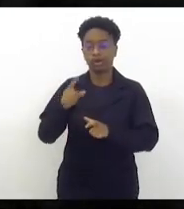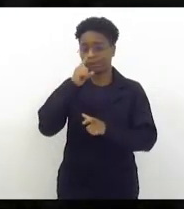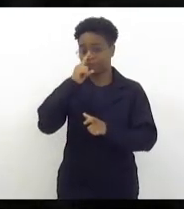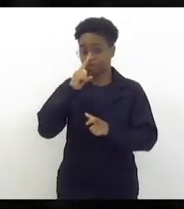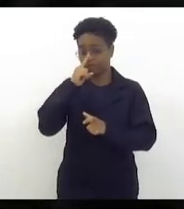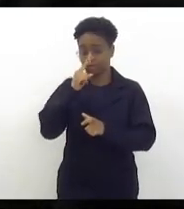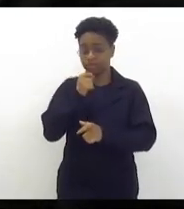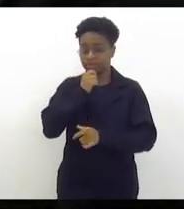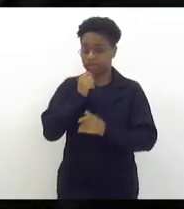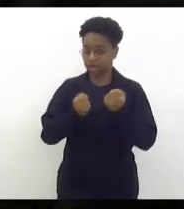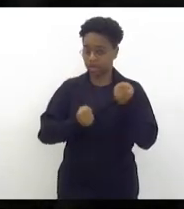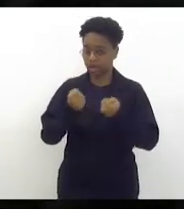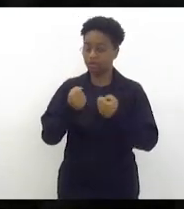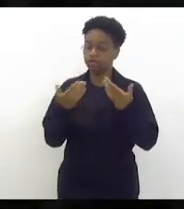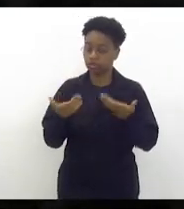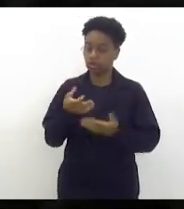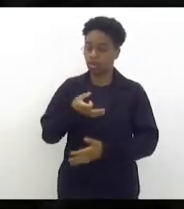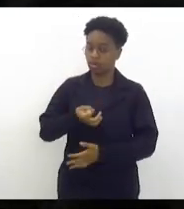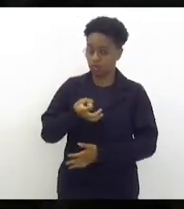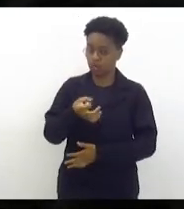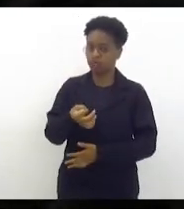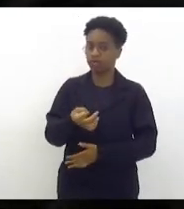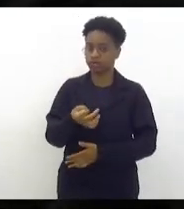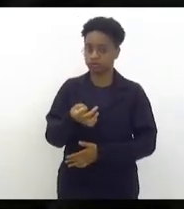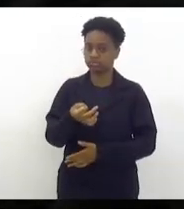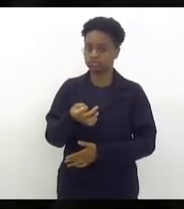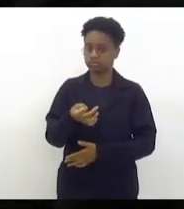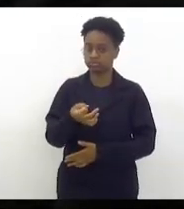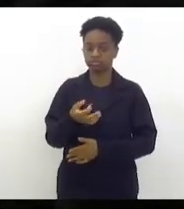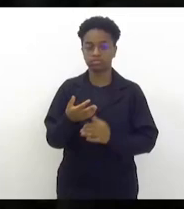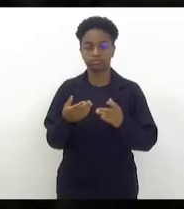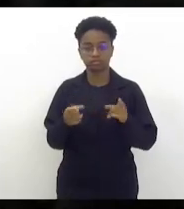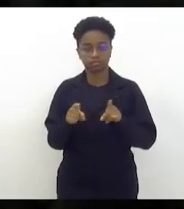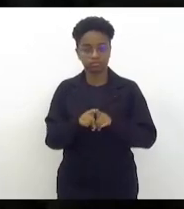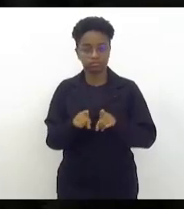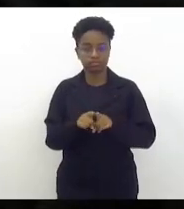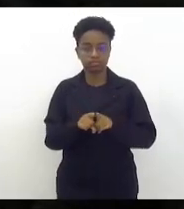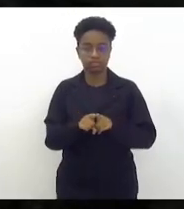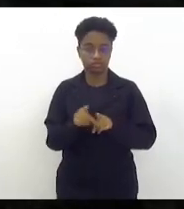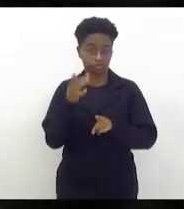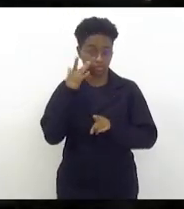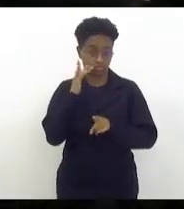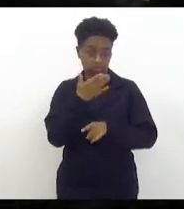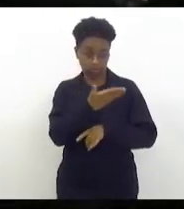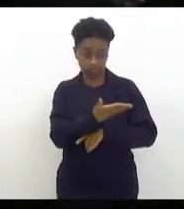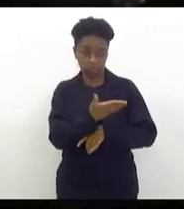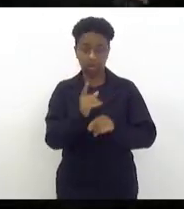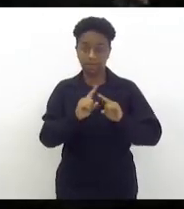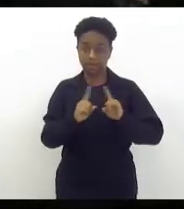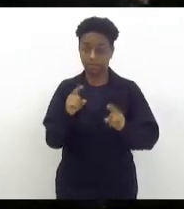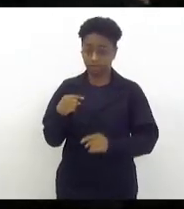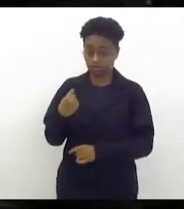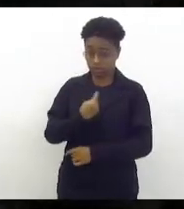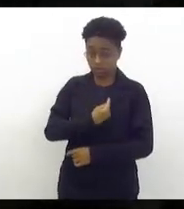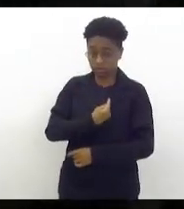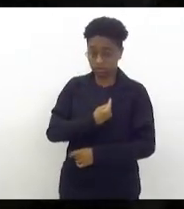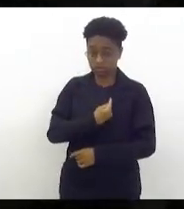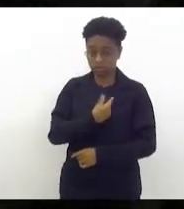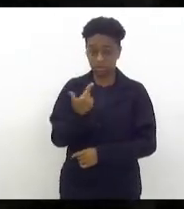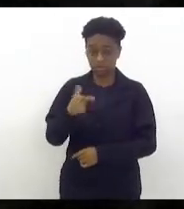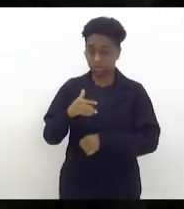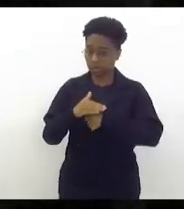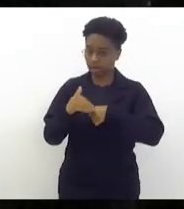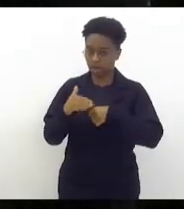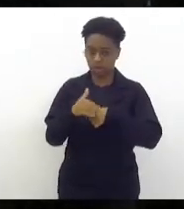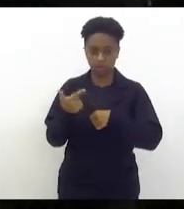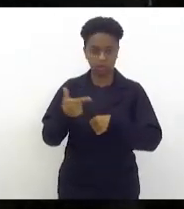sem o carro. É covardia em cima de covardia. E do nosso lado, não sei do lado de Vossa Excelência, mas do nosso lado não tem carinho